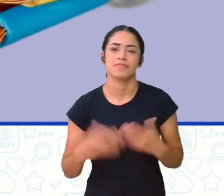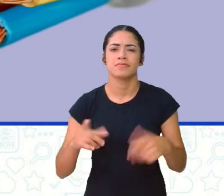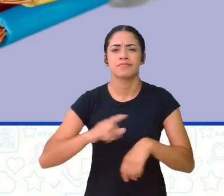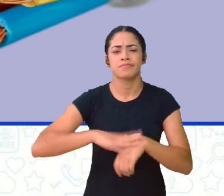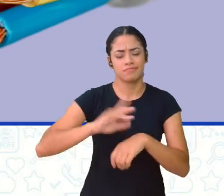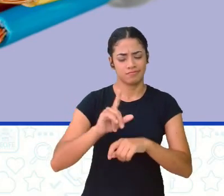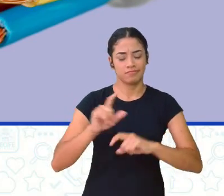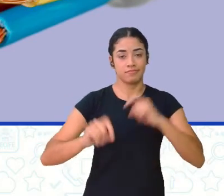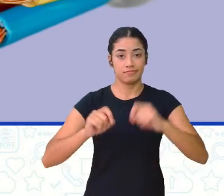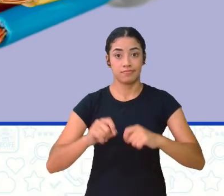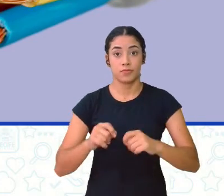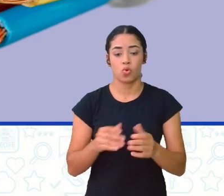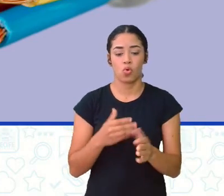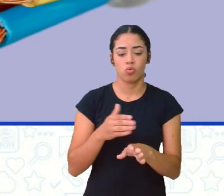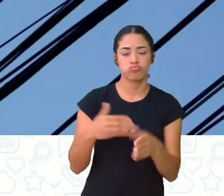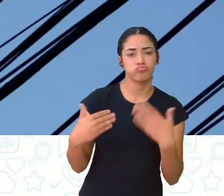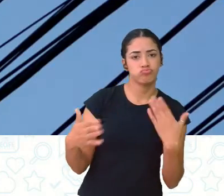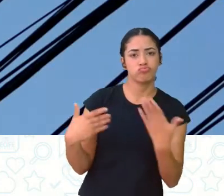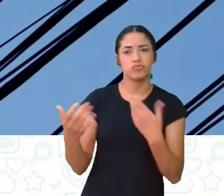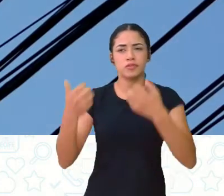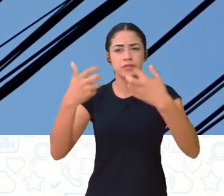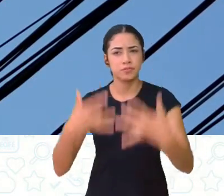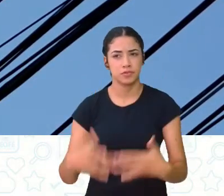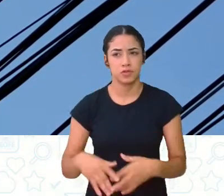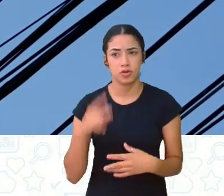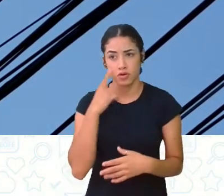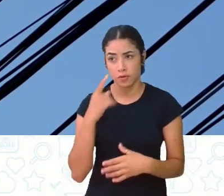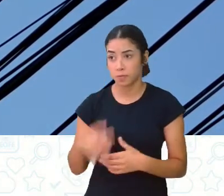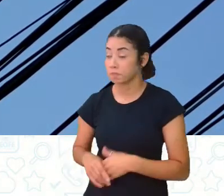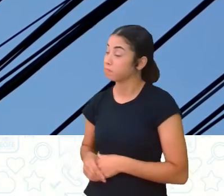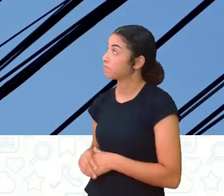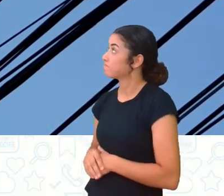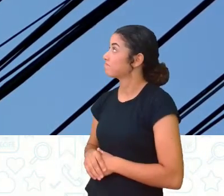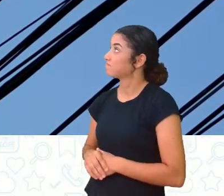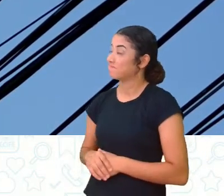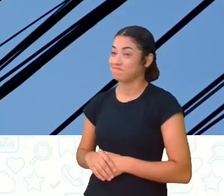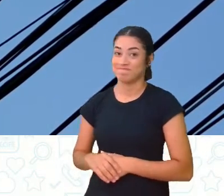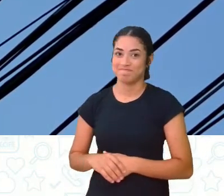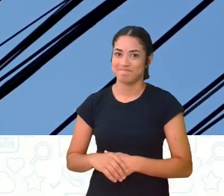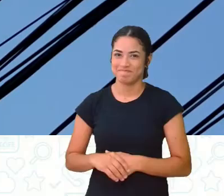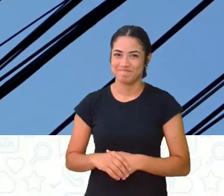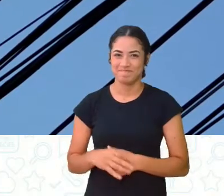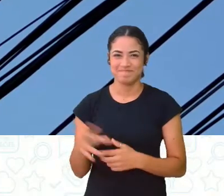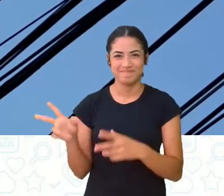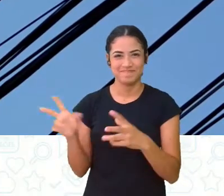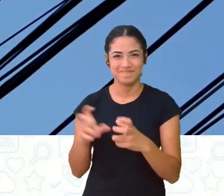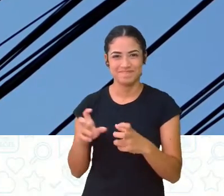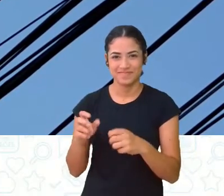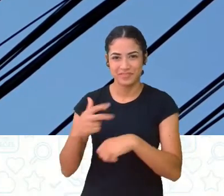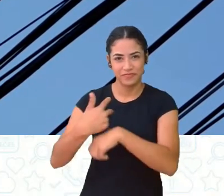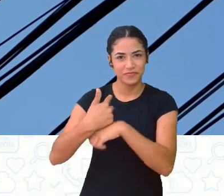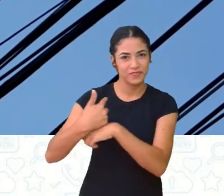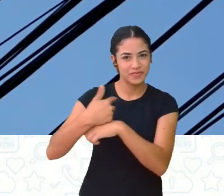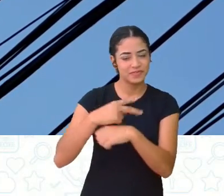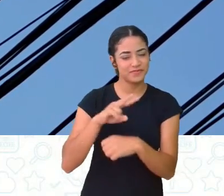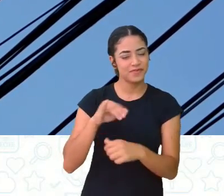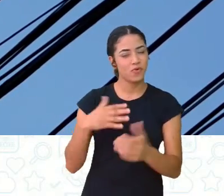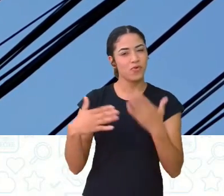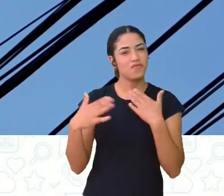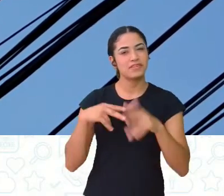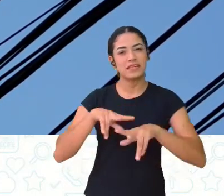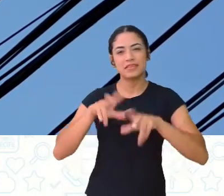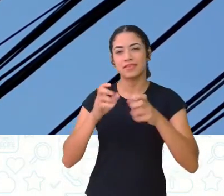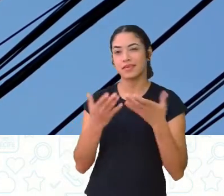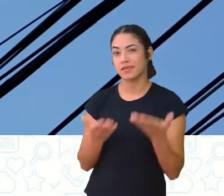mais para conversar com vocês a respeito dessas aplicações? E aí a gente vai observar esse vídeo e a gente vai conversar a